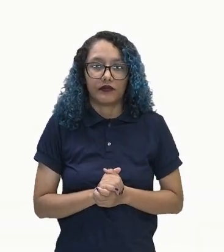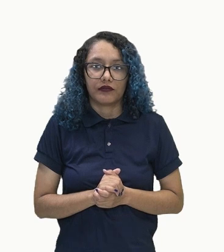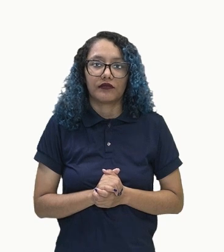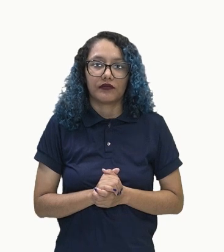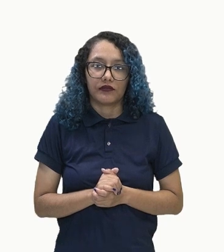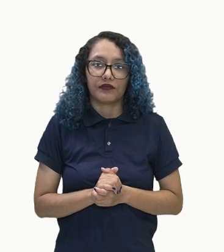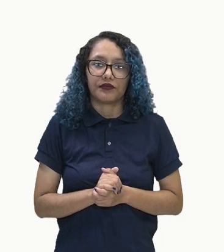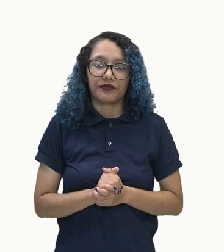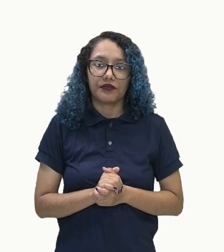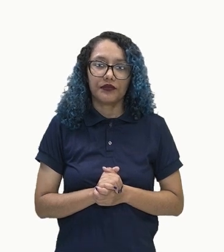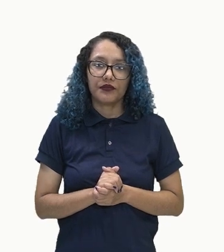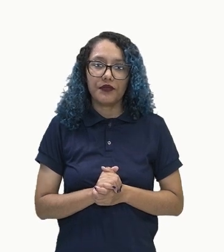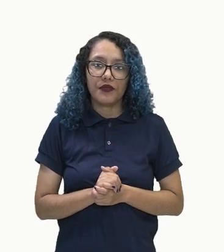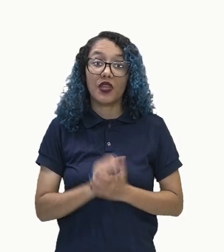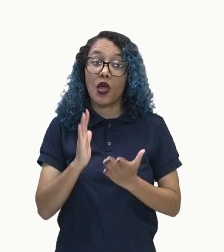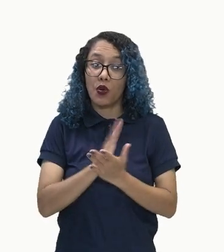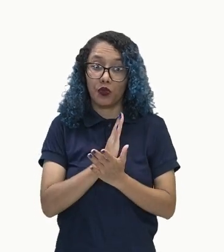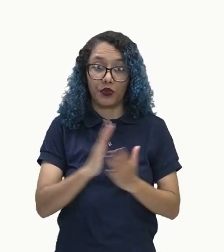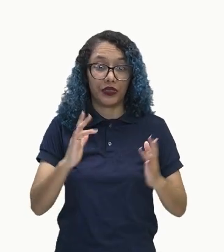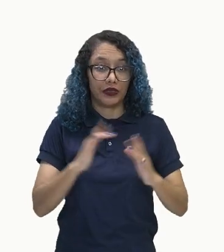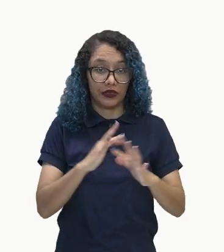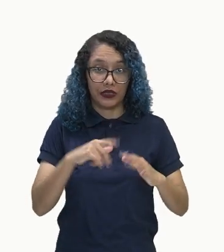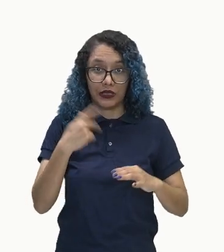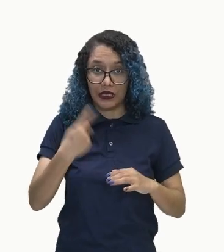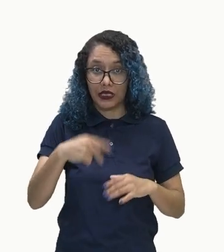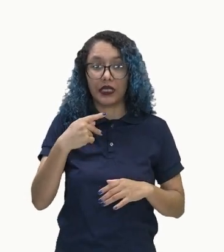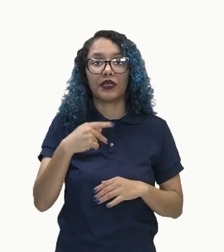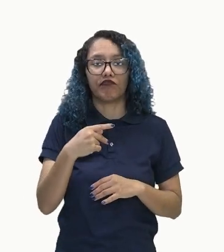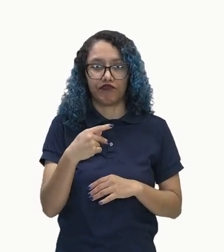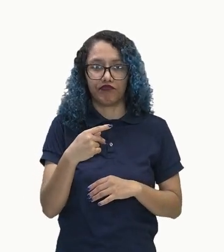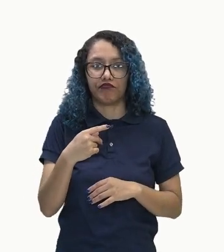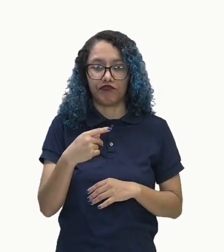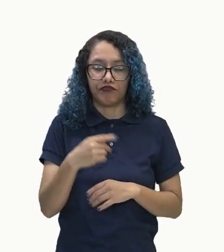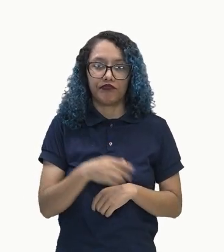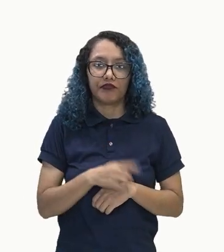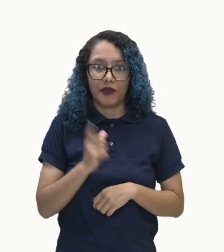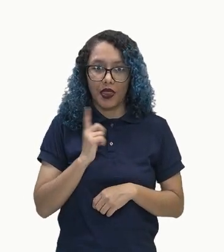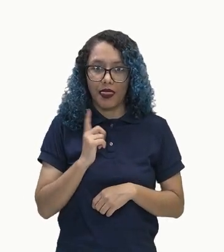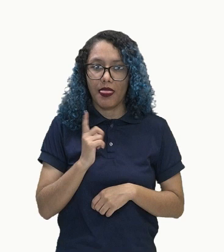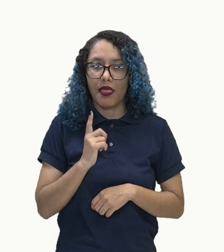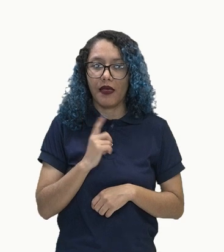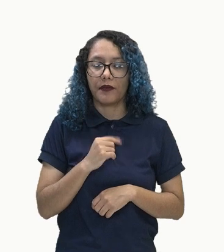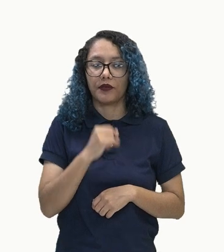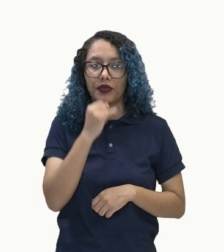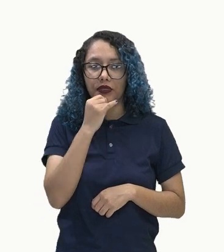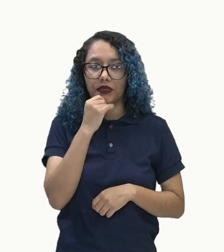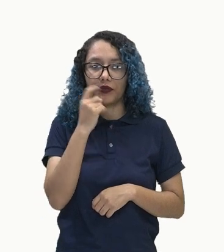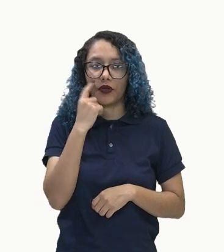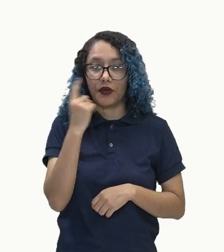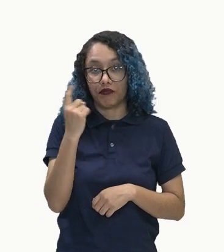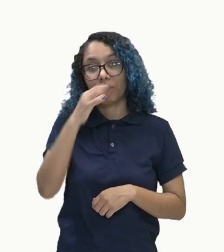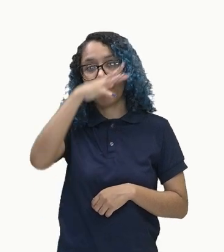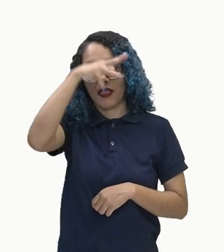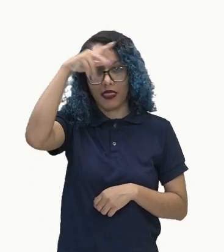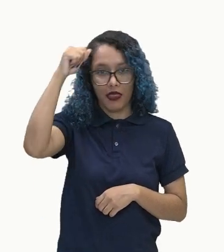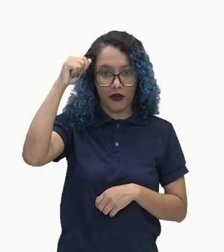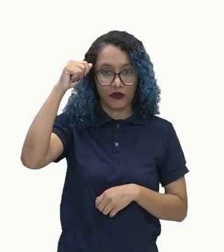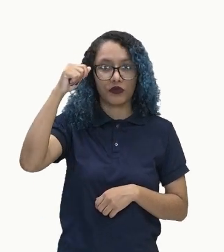algumas cidades do nosso interior. Nós temos aqui Manaus,